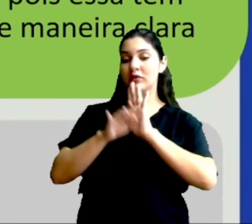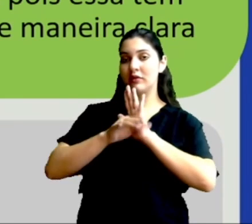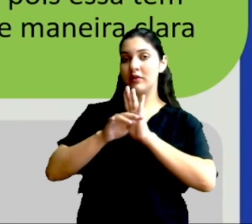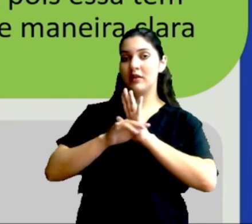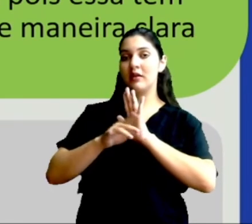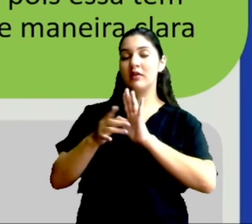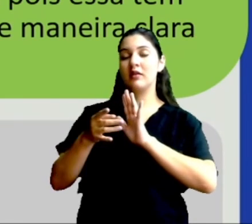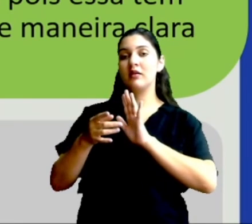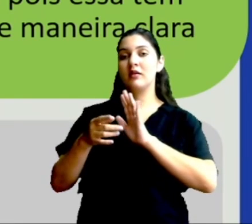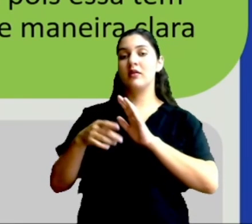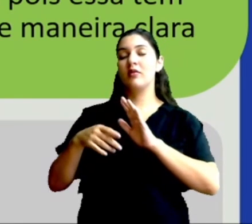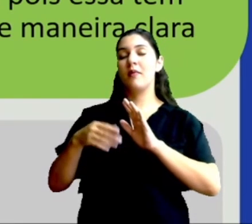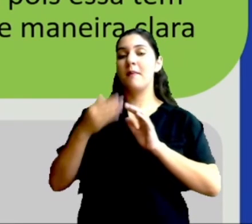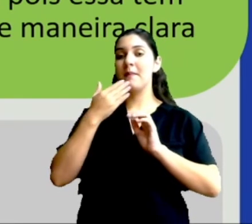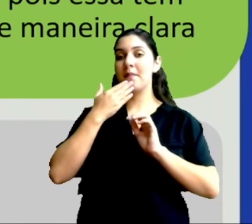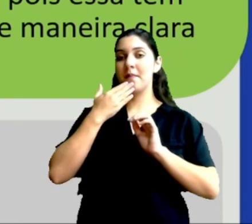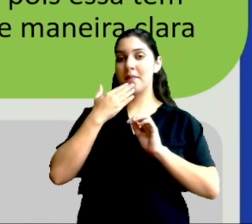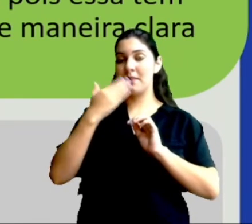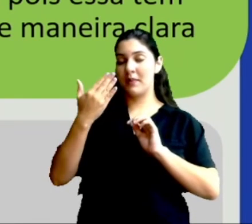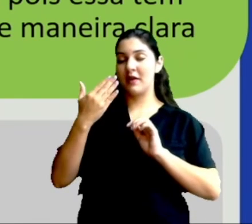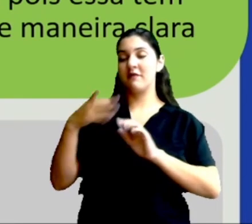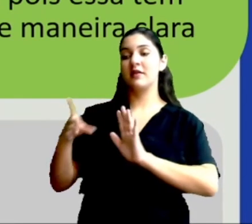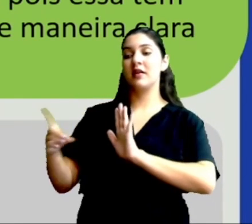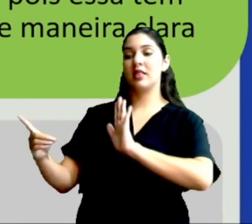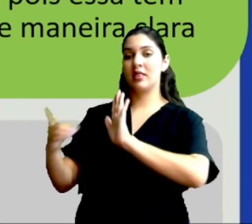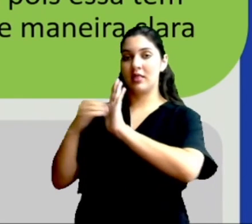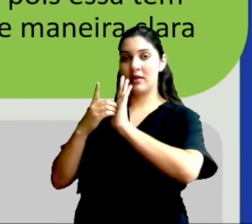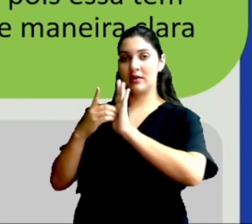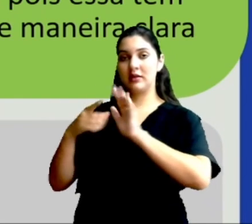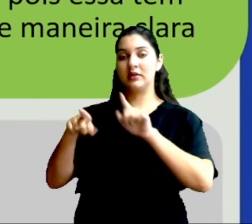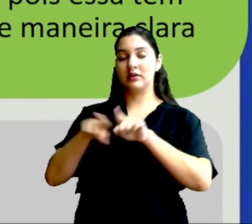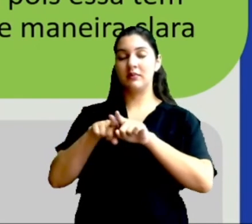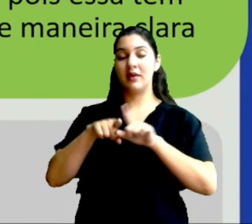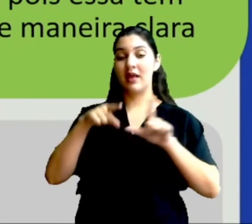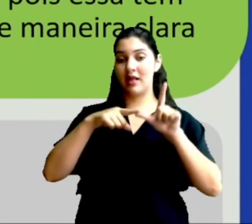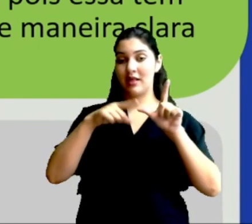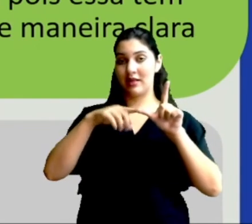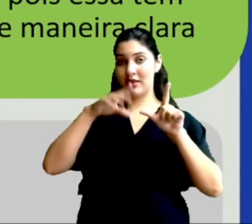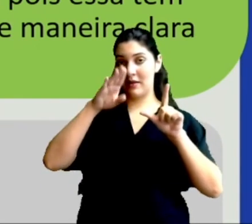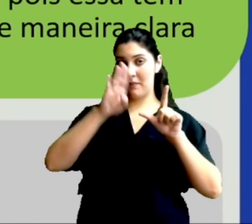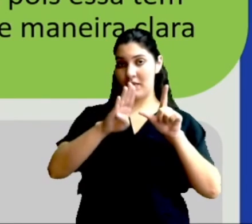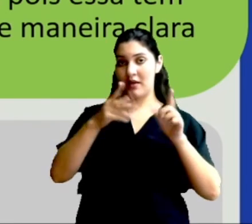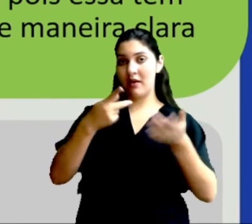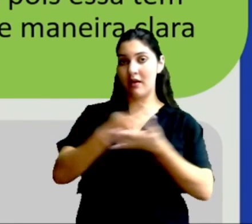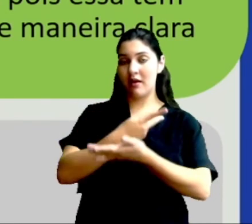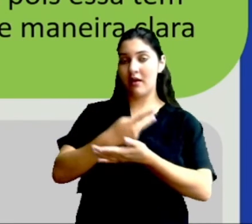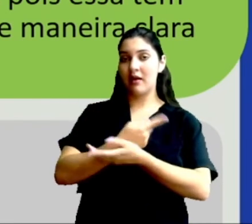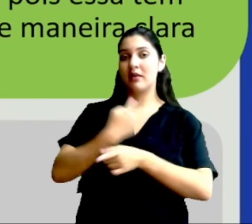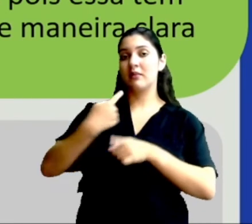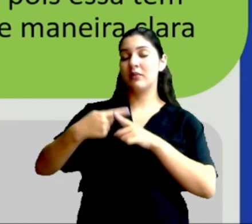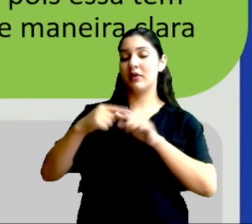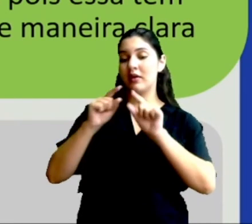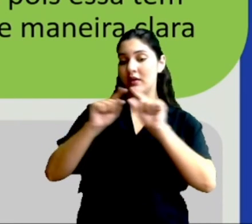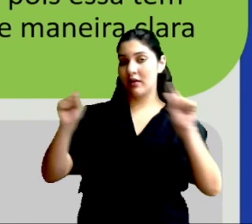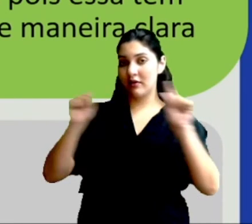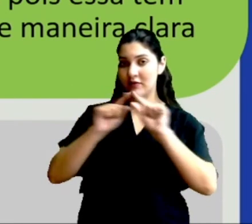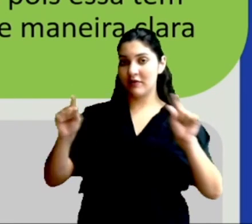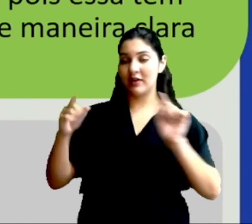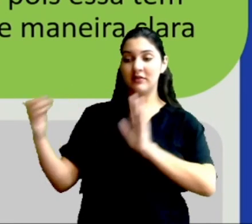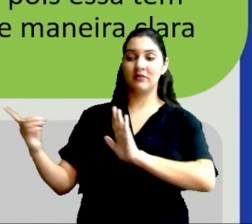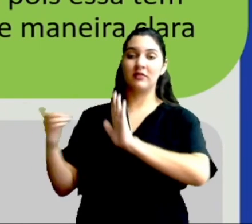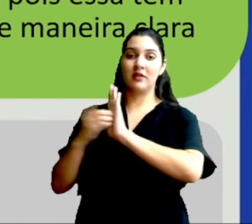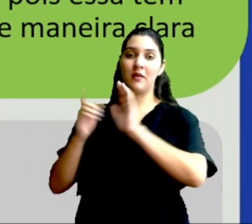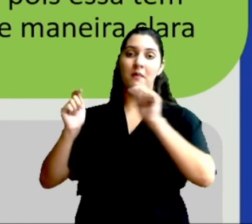pode devem preferir, a denotação. A letra B é a errada, que diz que as frases